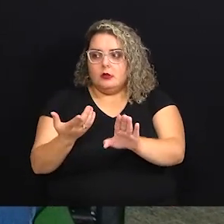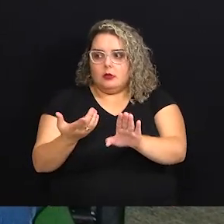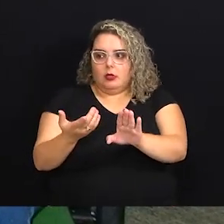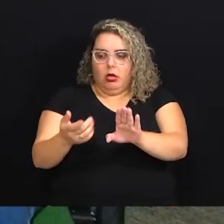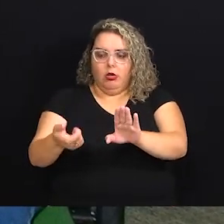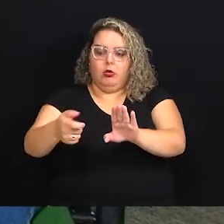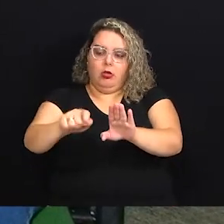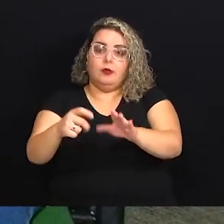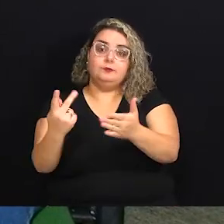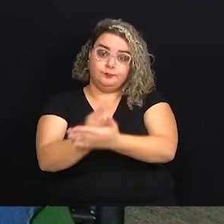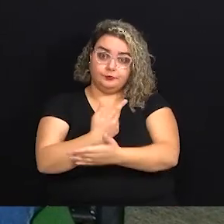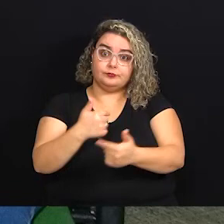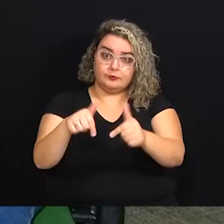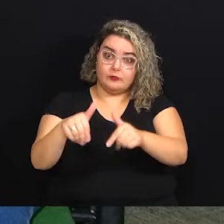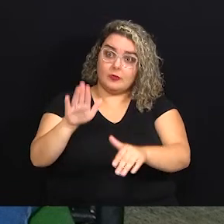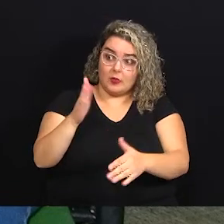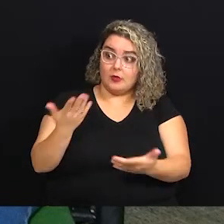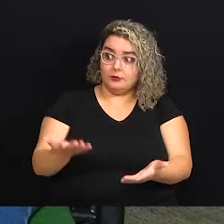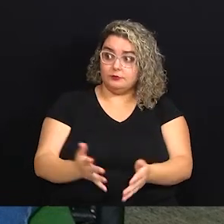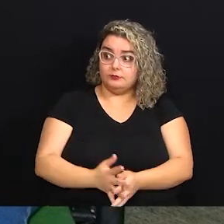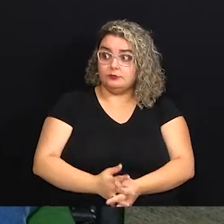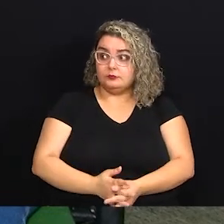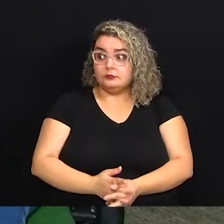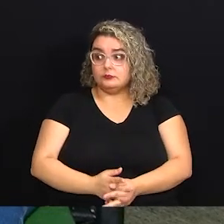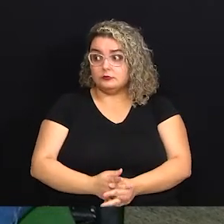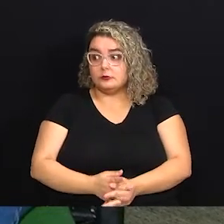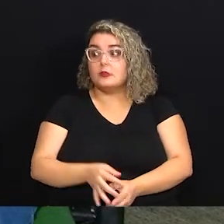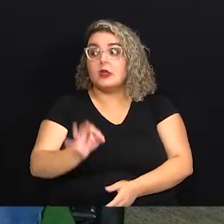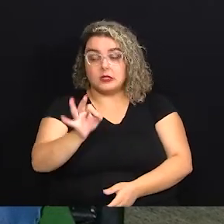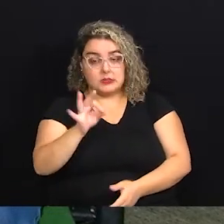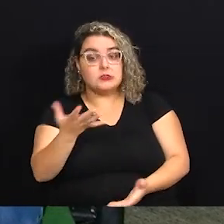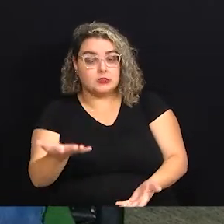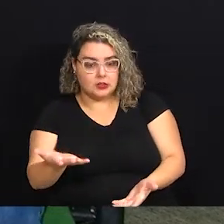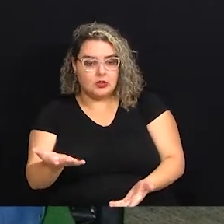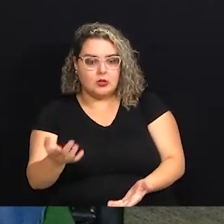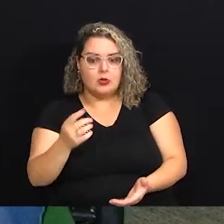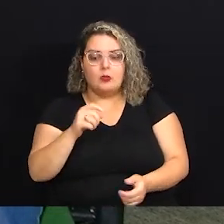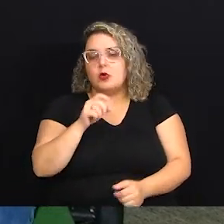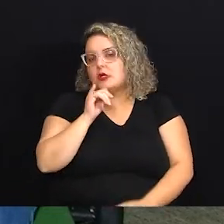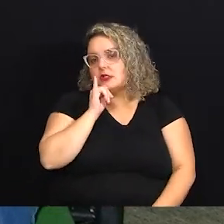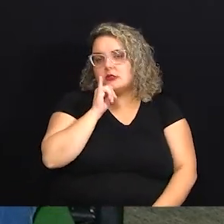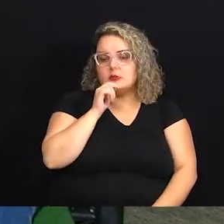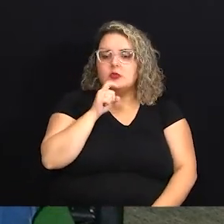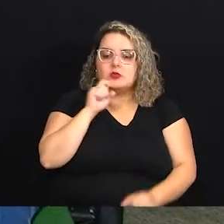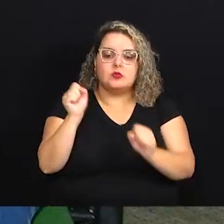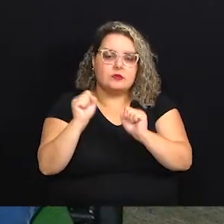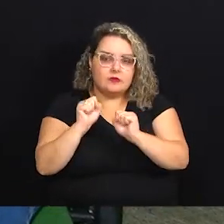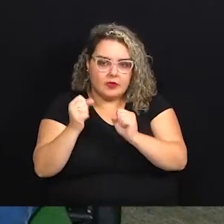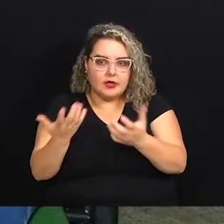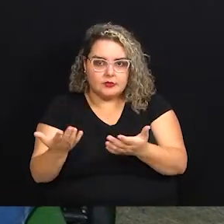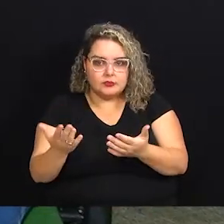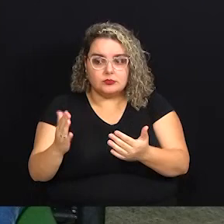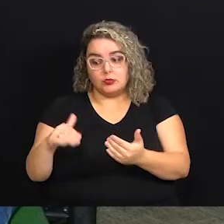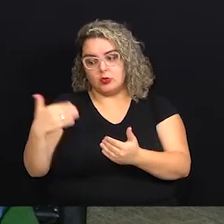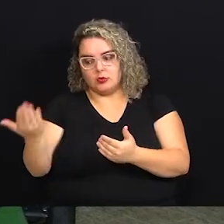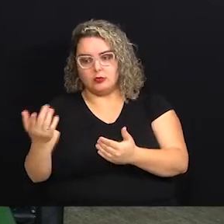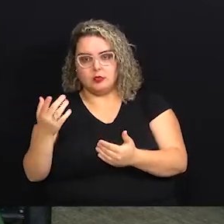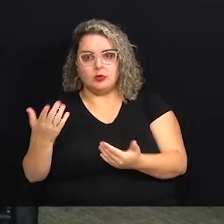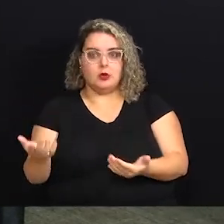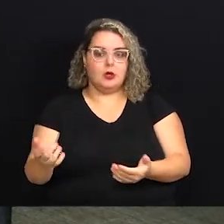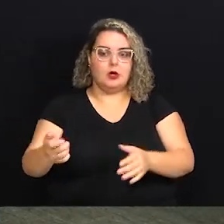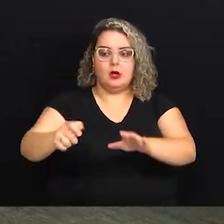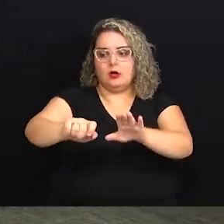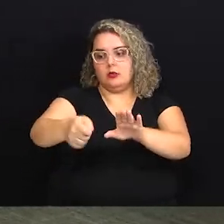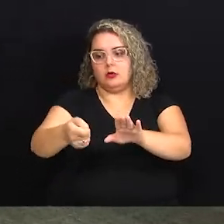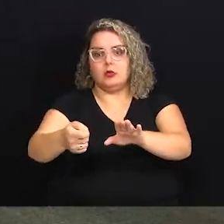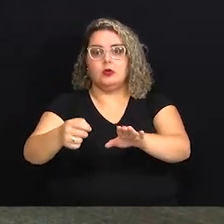você colocar no modo errado, ele vai trabalhar mais. Exatamente, durante o inverno, por exemplo, você coloca lá, você mantém